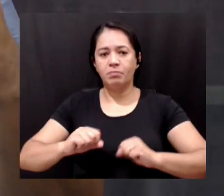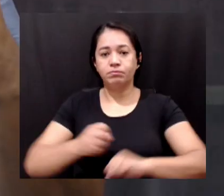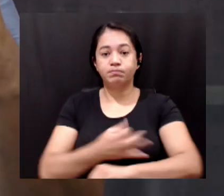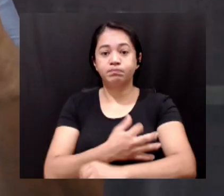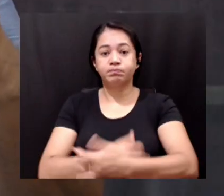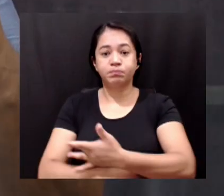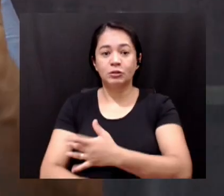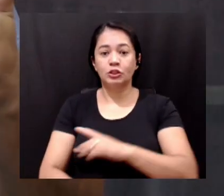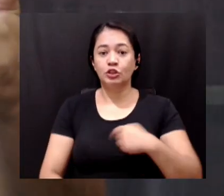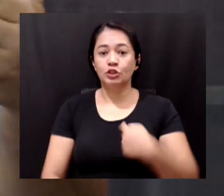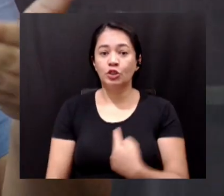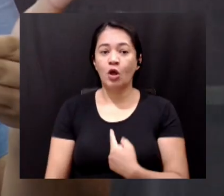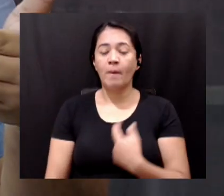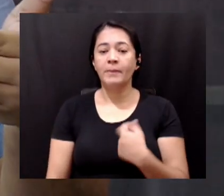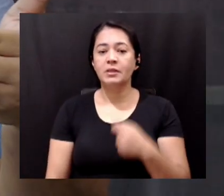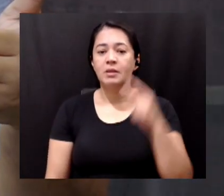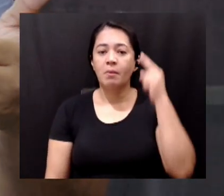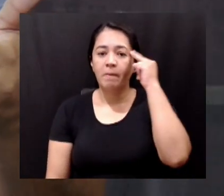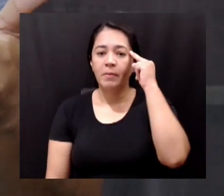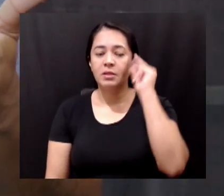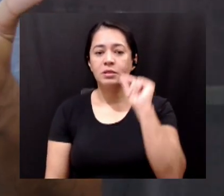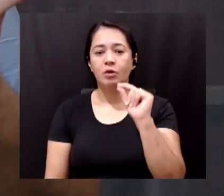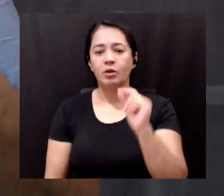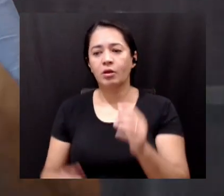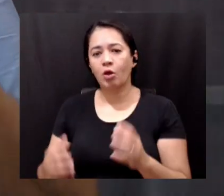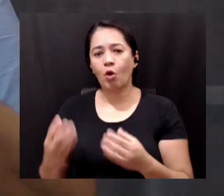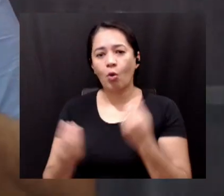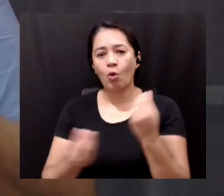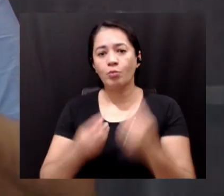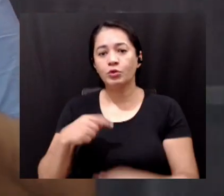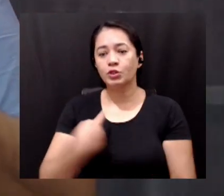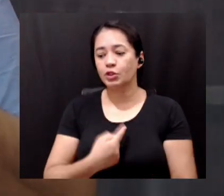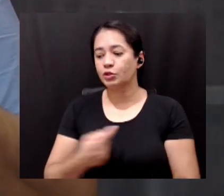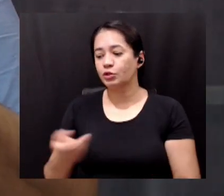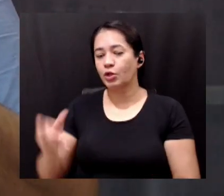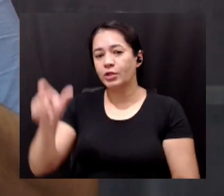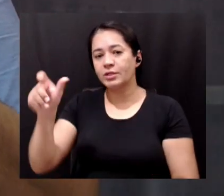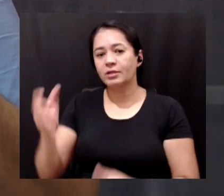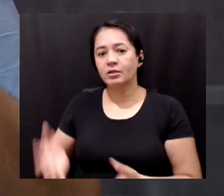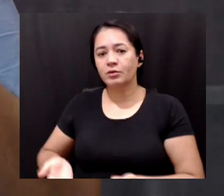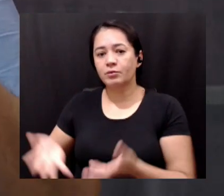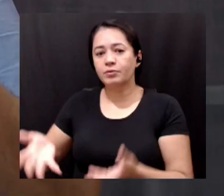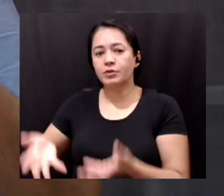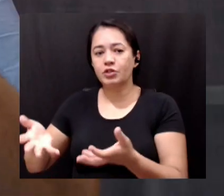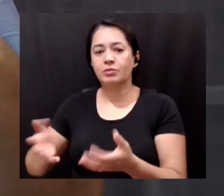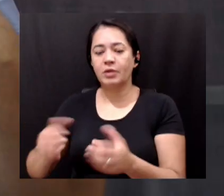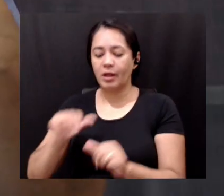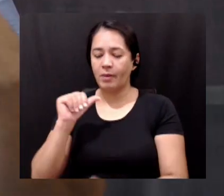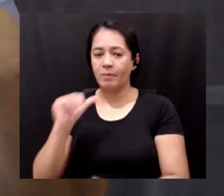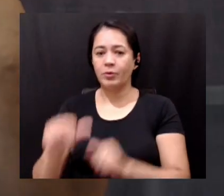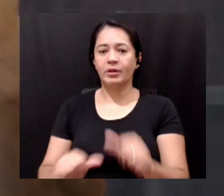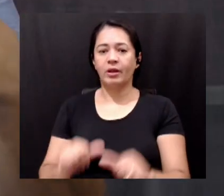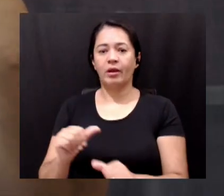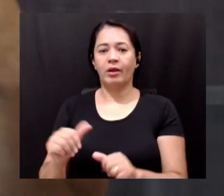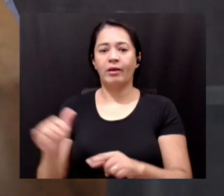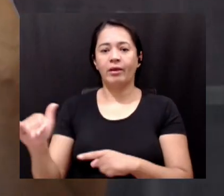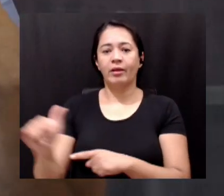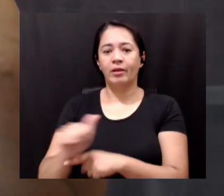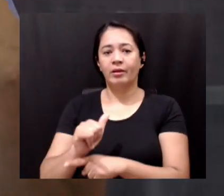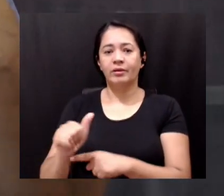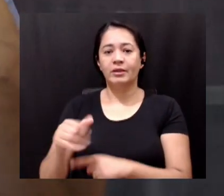gente pode estimular essas pessoas a fazerem alternativa a isso, Uhum. né? Então, se eu estou produzindo